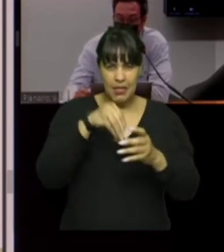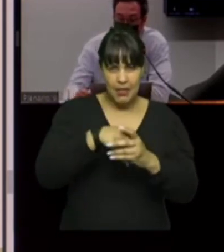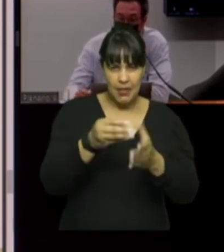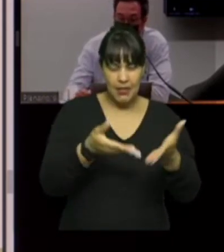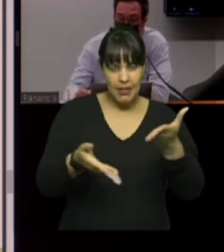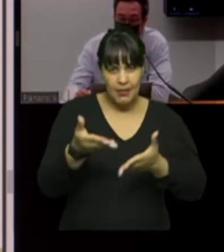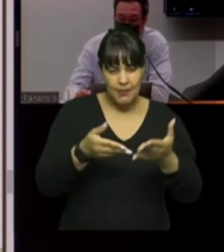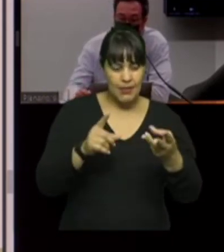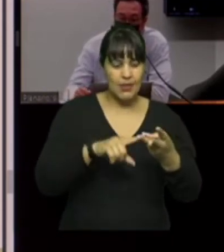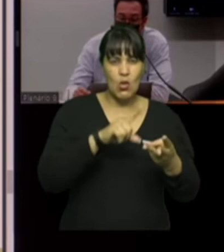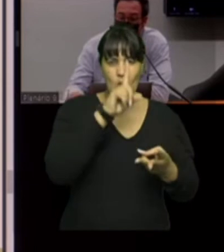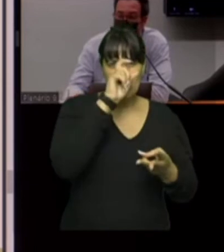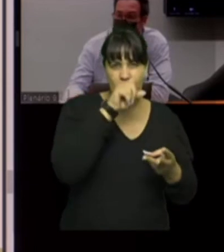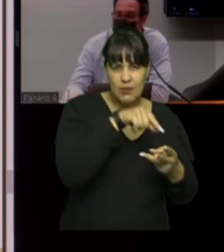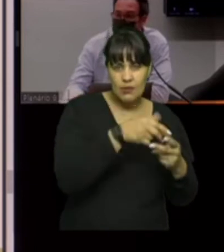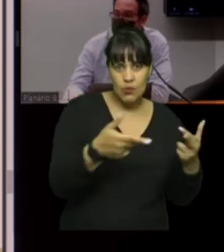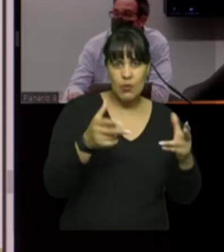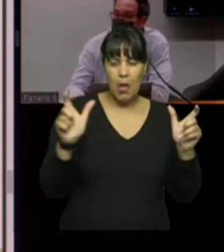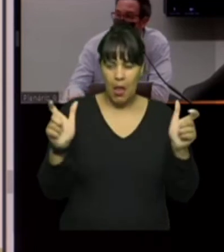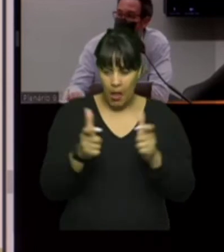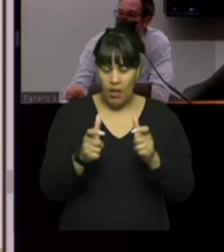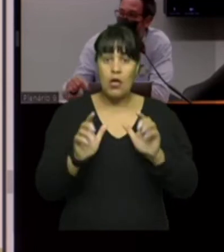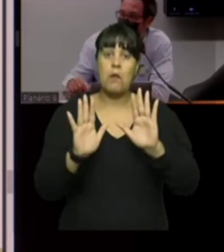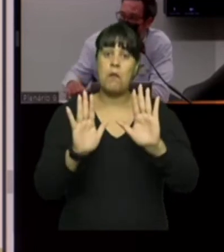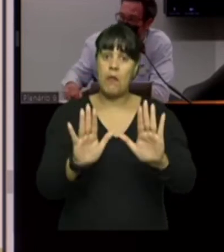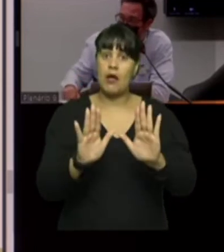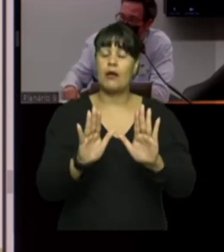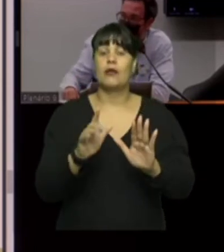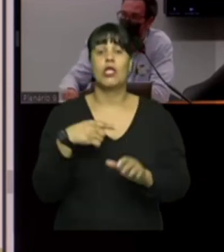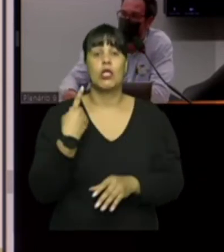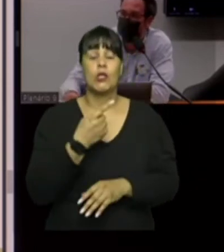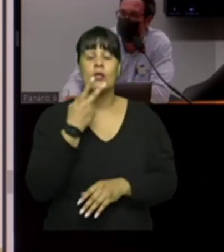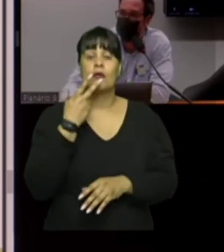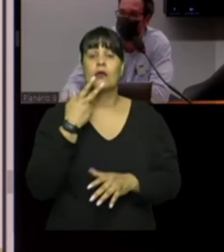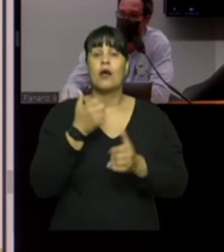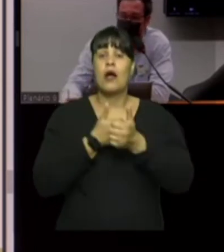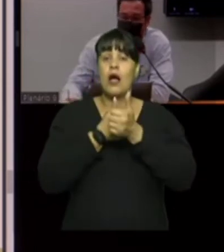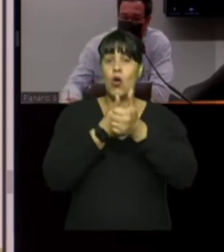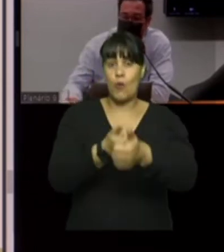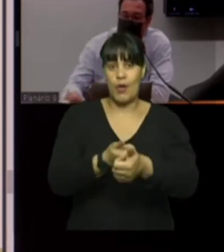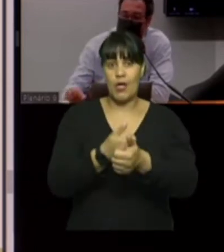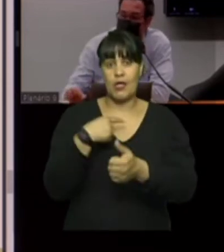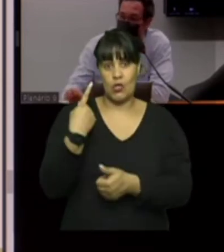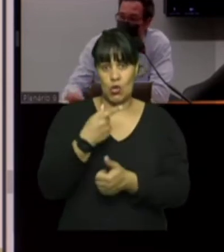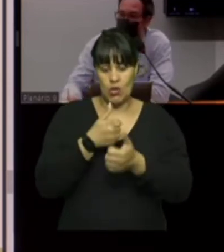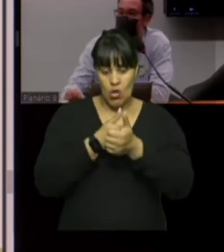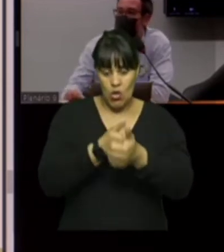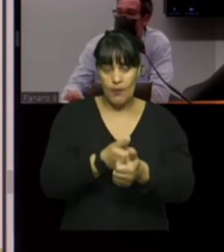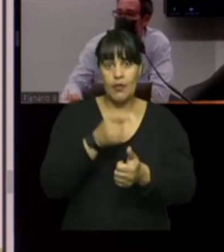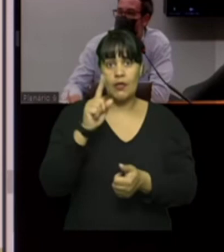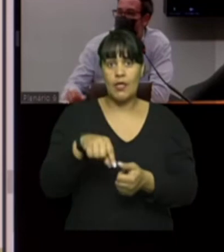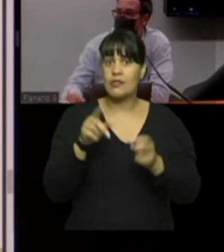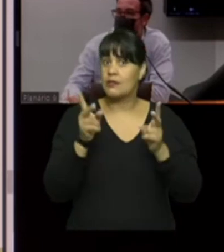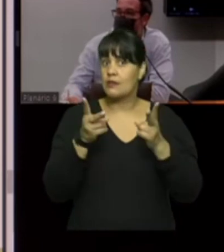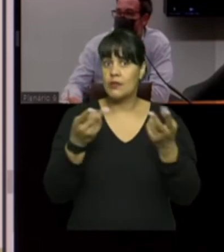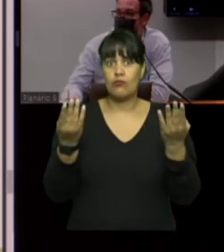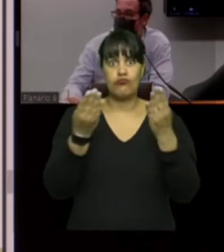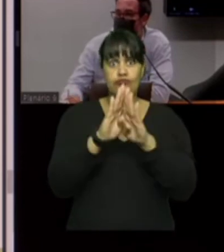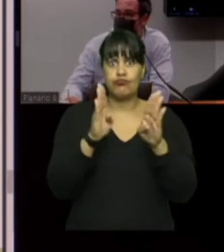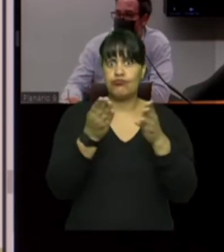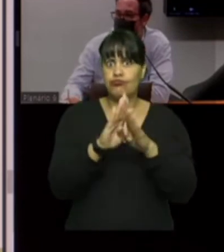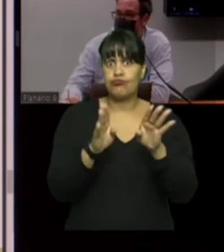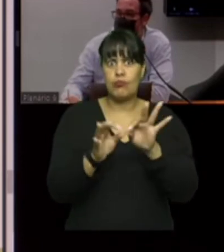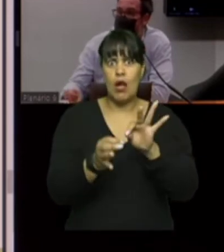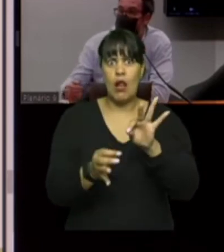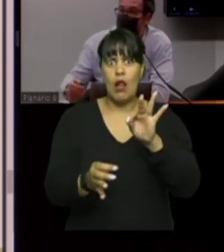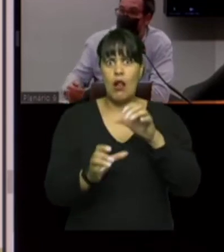de acolhimento, a gente está falando que nunca, no acompanhamento da série histórica, se fechou dispositivos de saúde